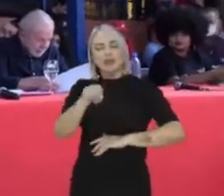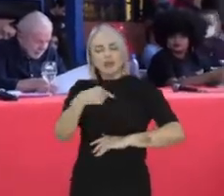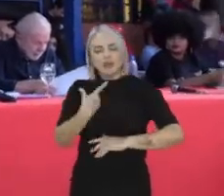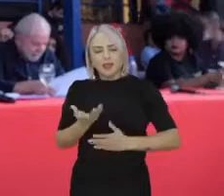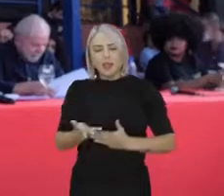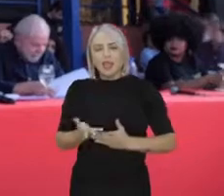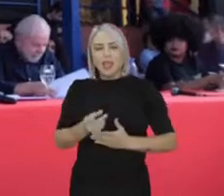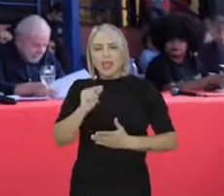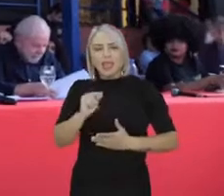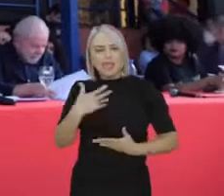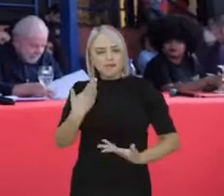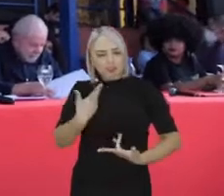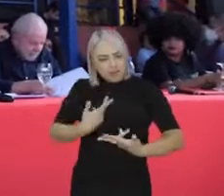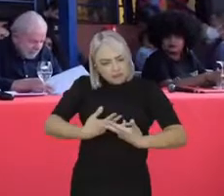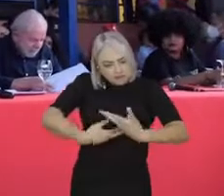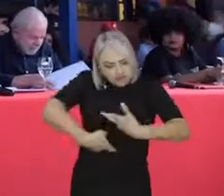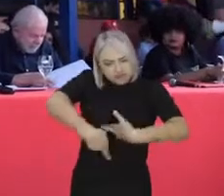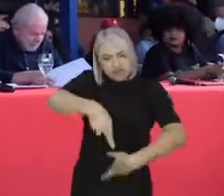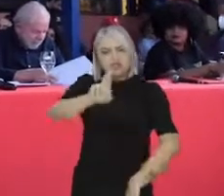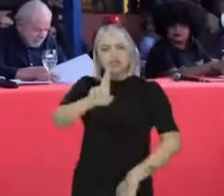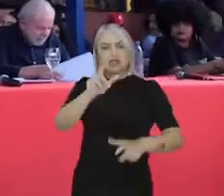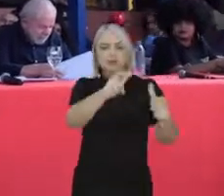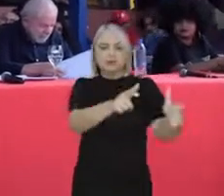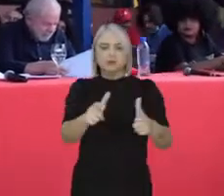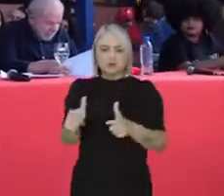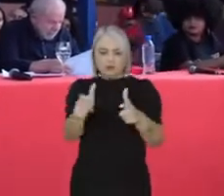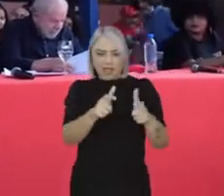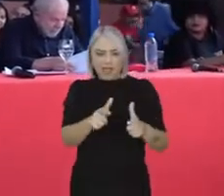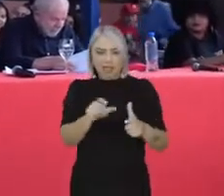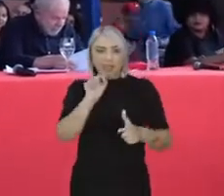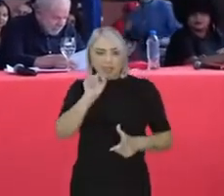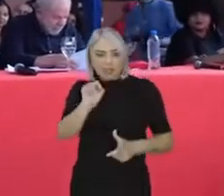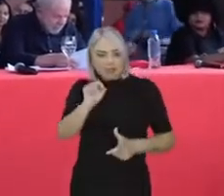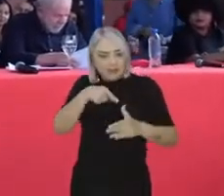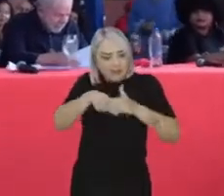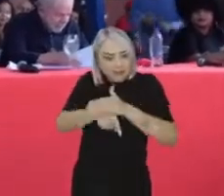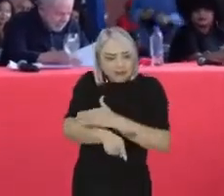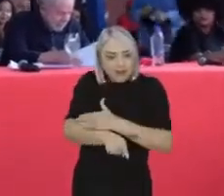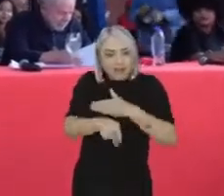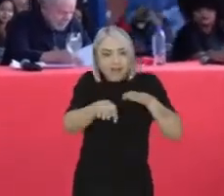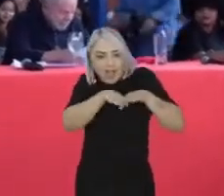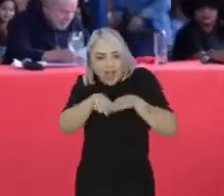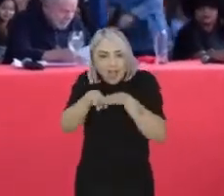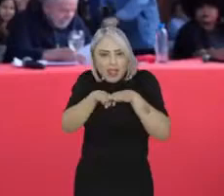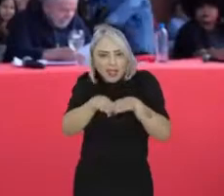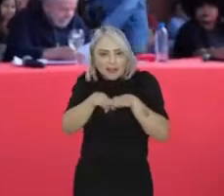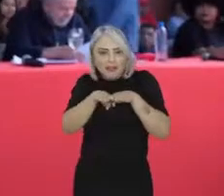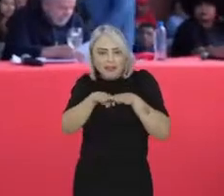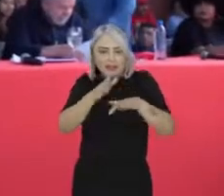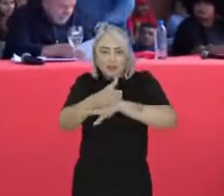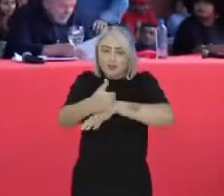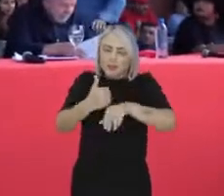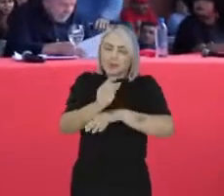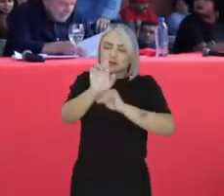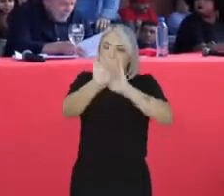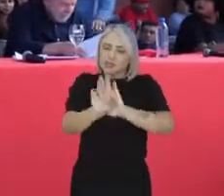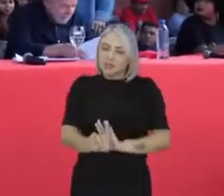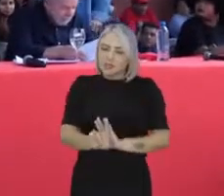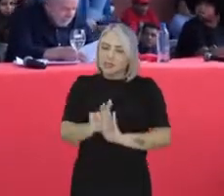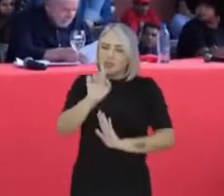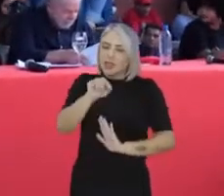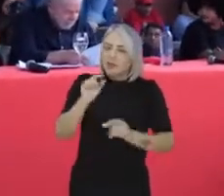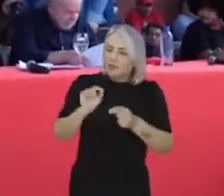transformação dos territórios. É o que vai aprofundar a democratização e o acesso a direitos. É o que vai fazer a